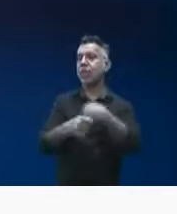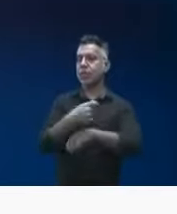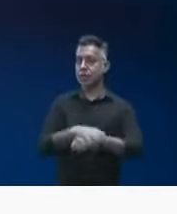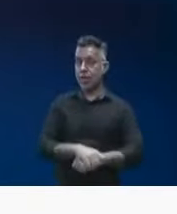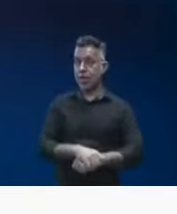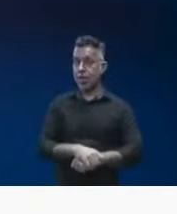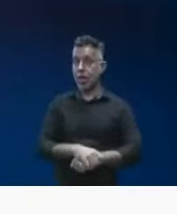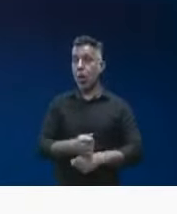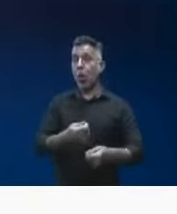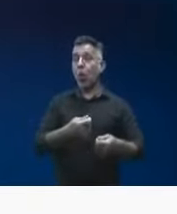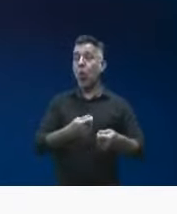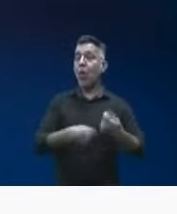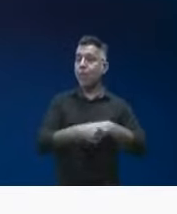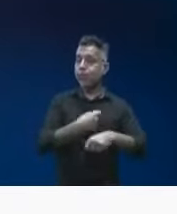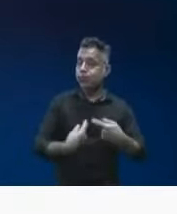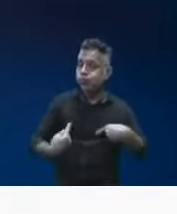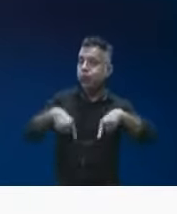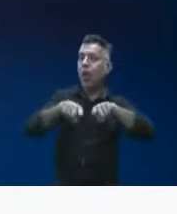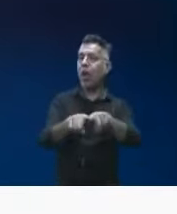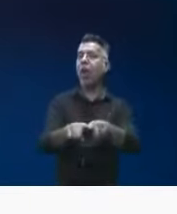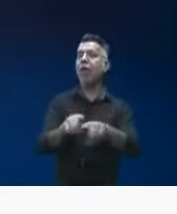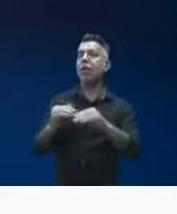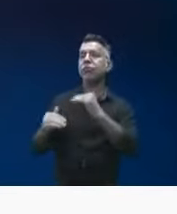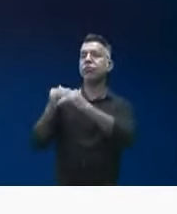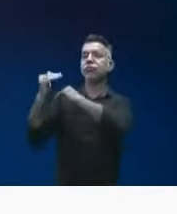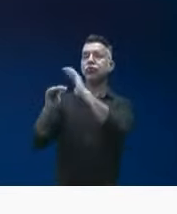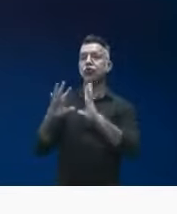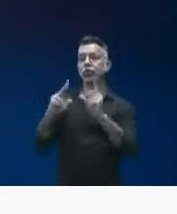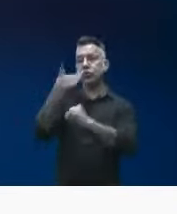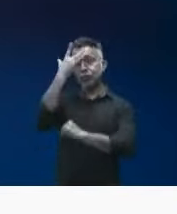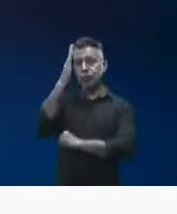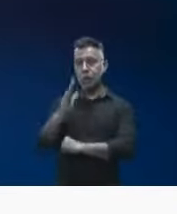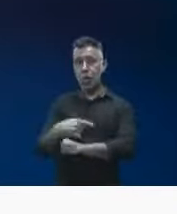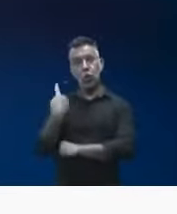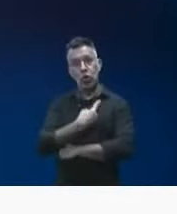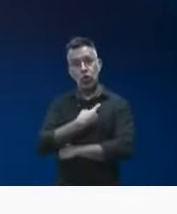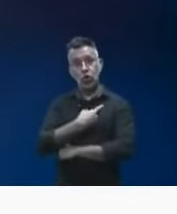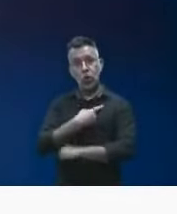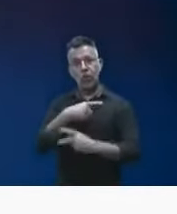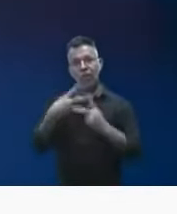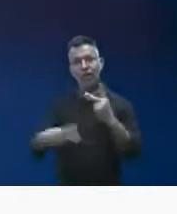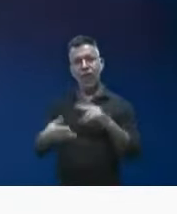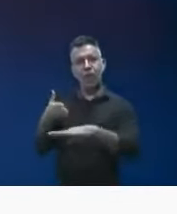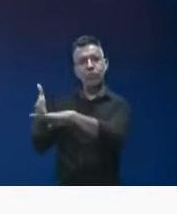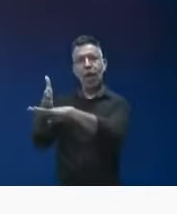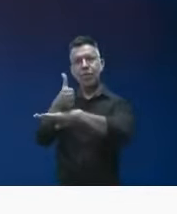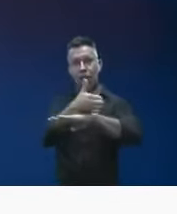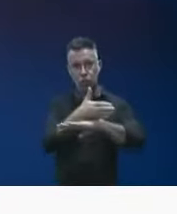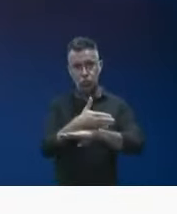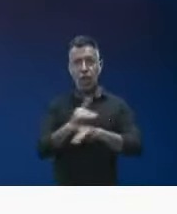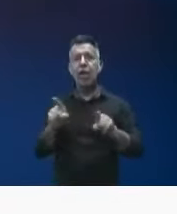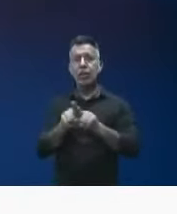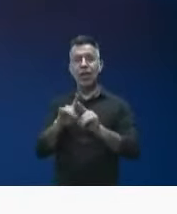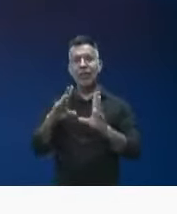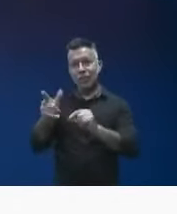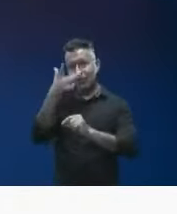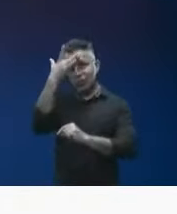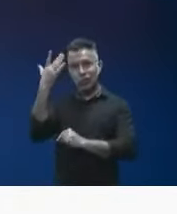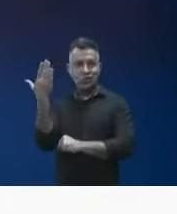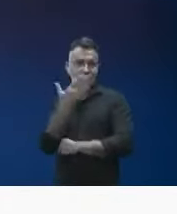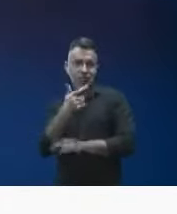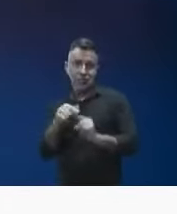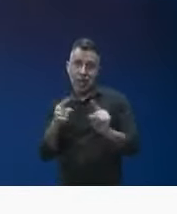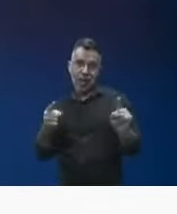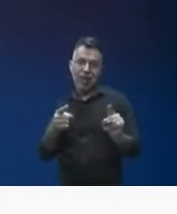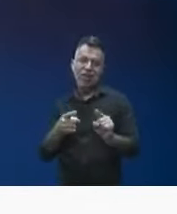o empreendedorismo e o desenvolvimento dos brasileiros. Nós somos a via de acesso também dos invisíveis, que